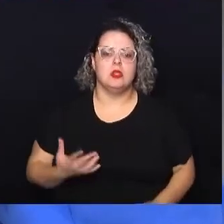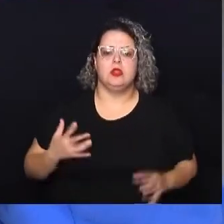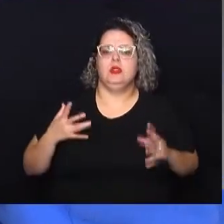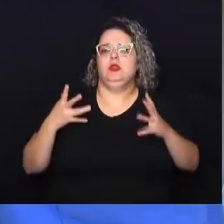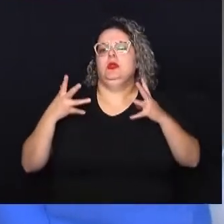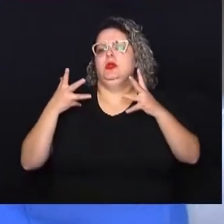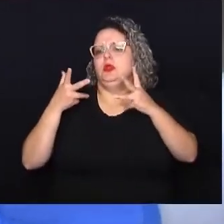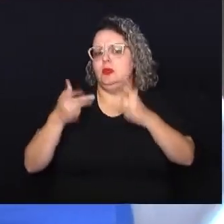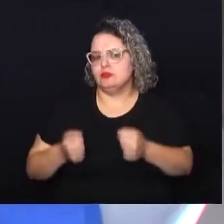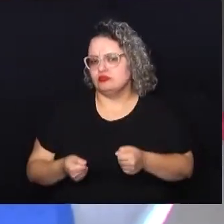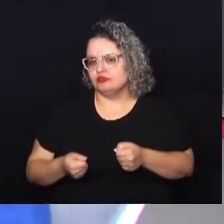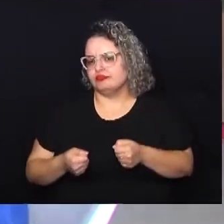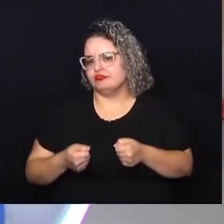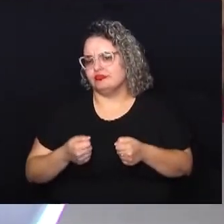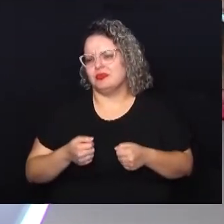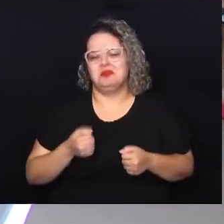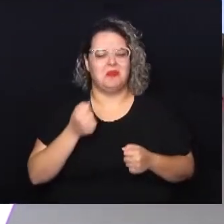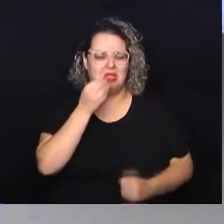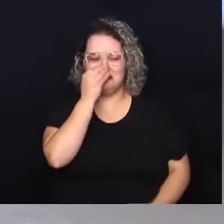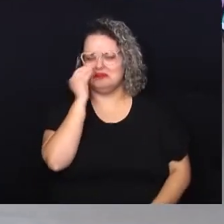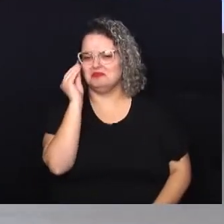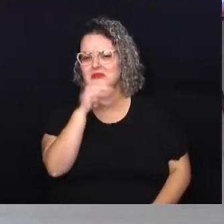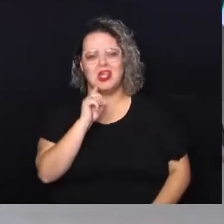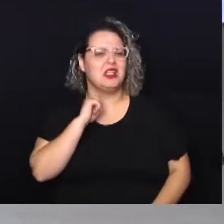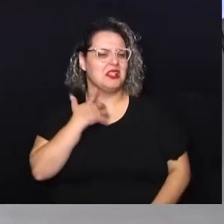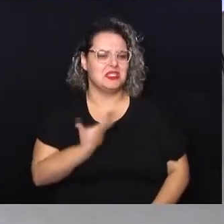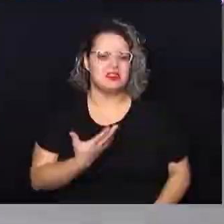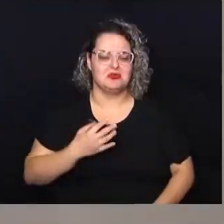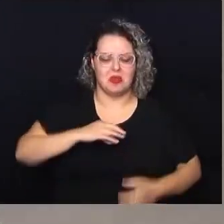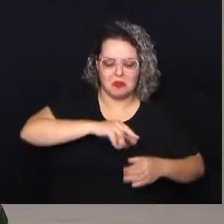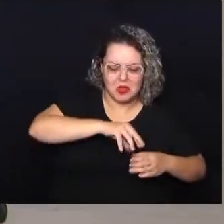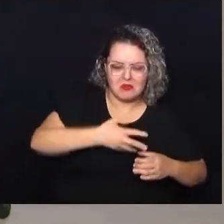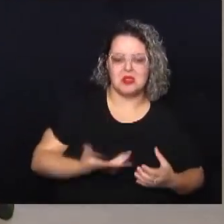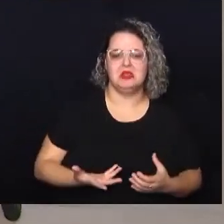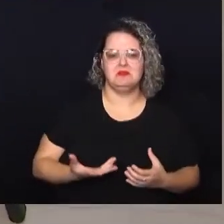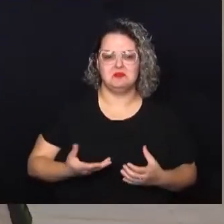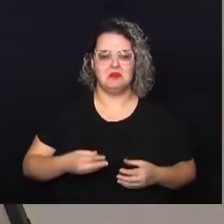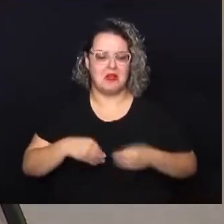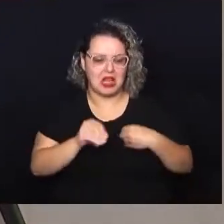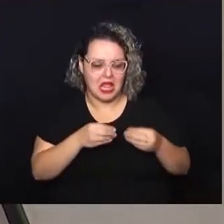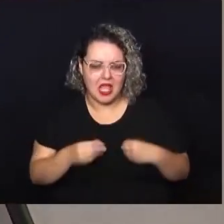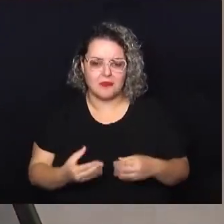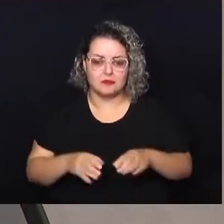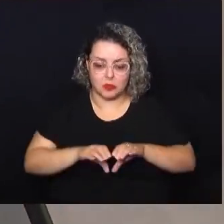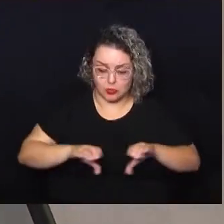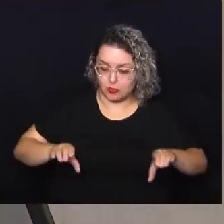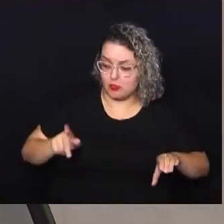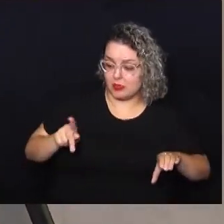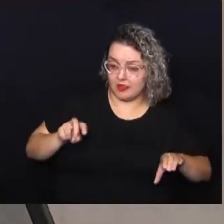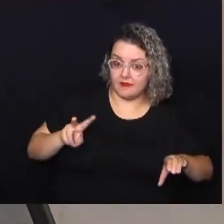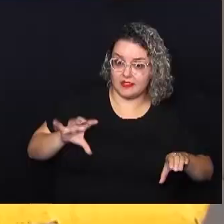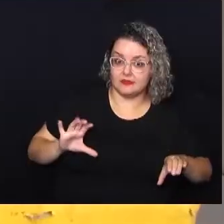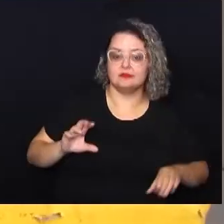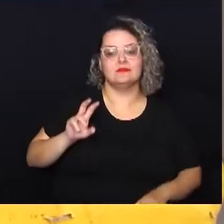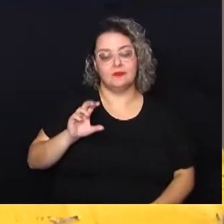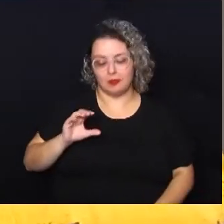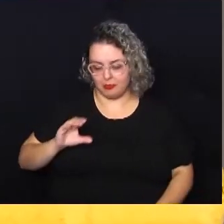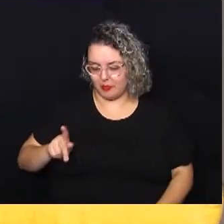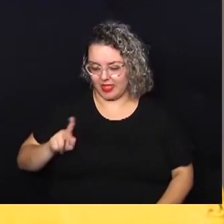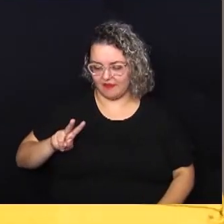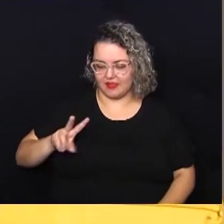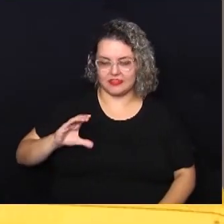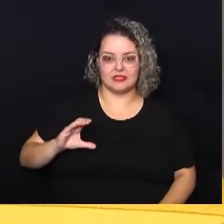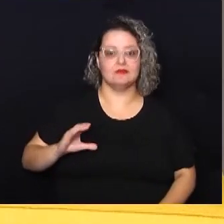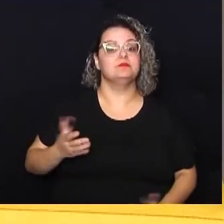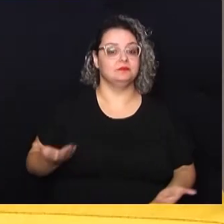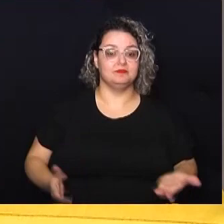seria descartado, como tampas, garrafas plásticas, isopores e tubos de PVC, vira música. A marimba,